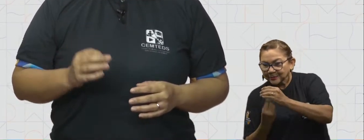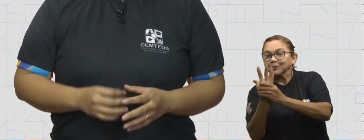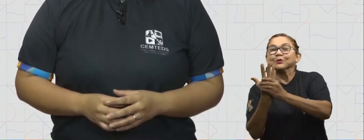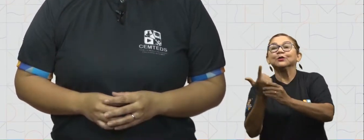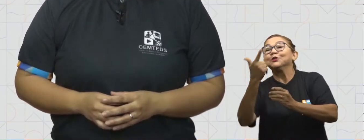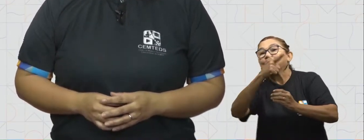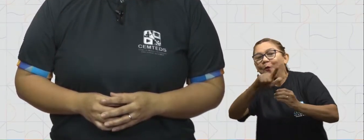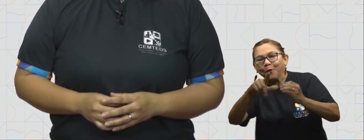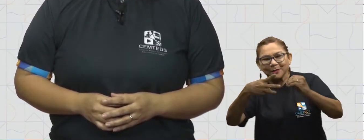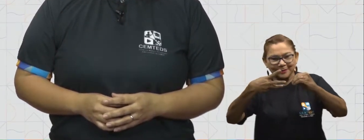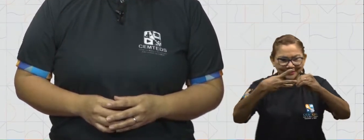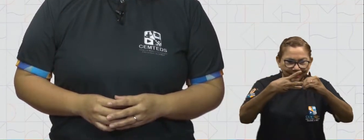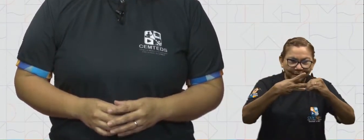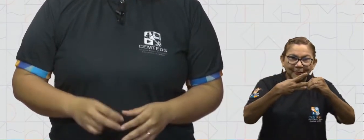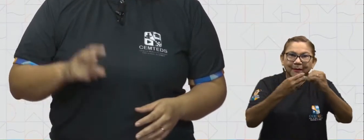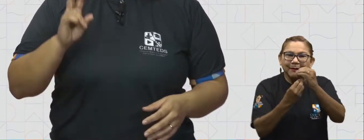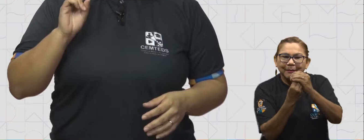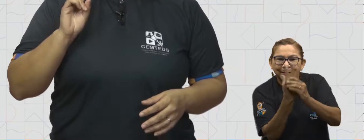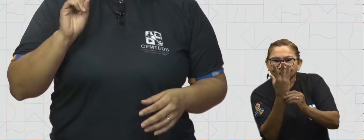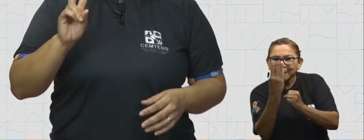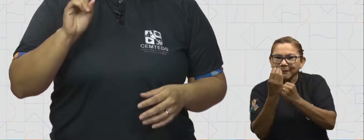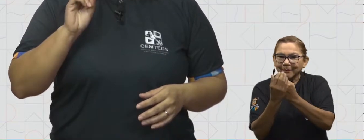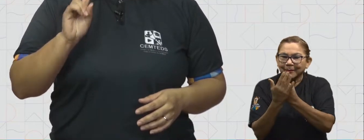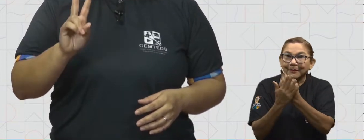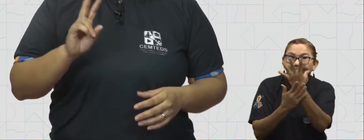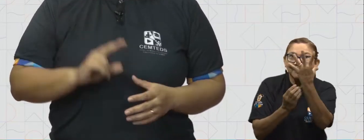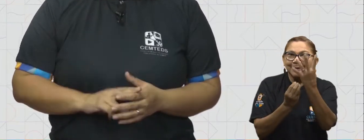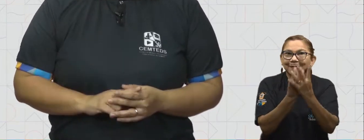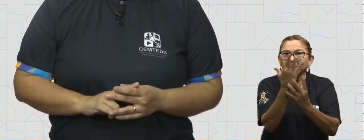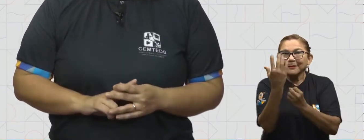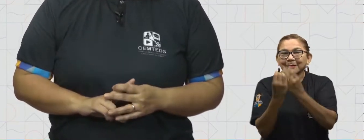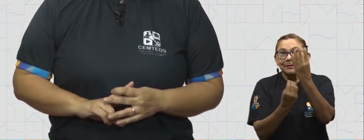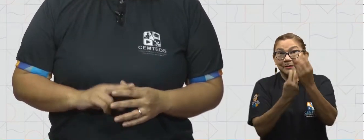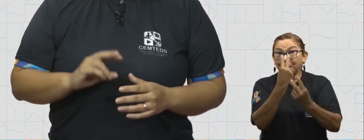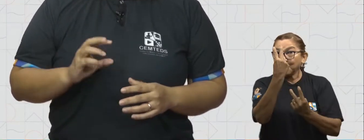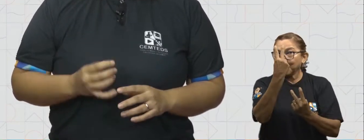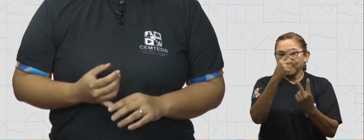As células podem ser divididas em dois tipos: